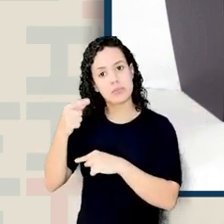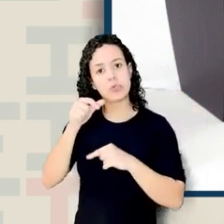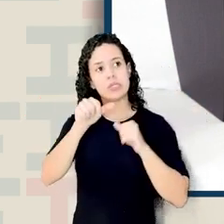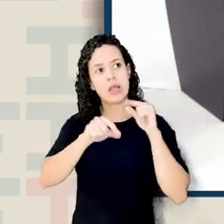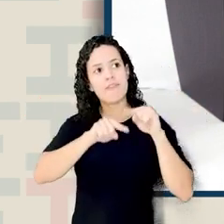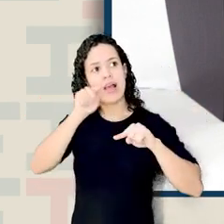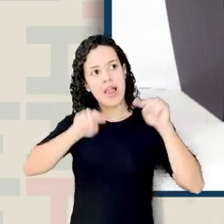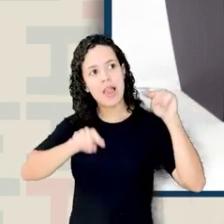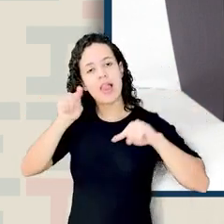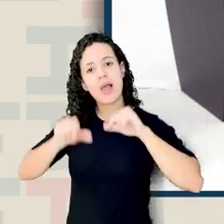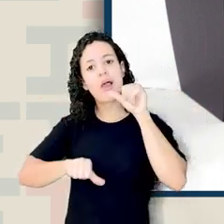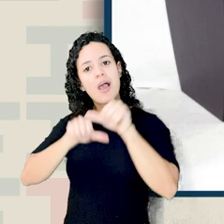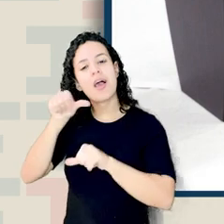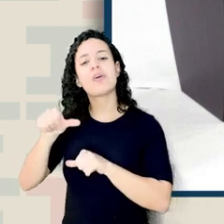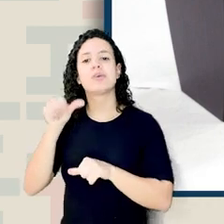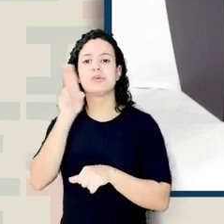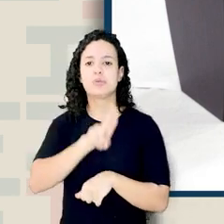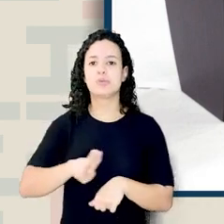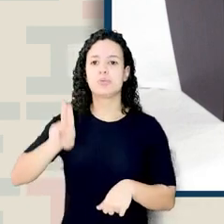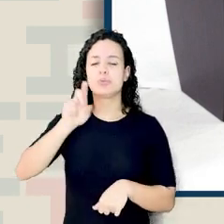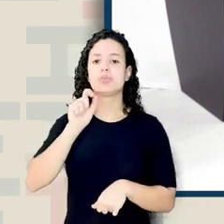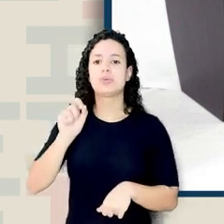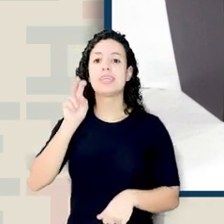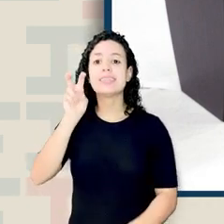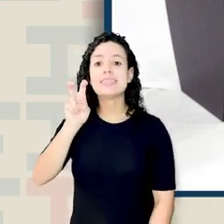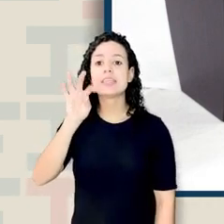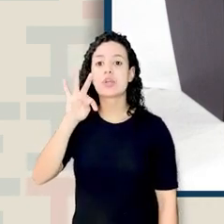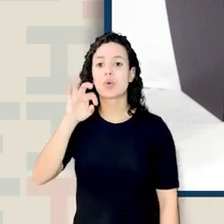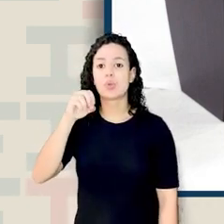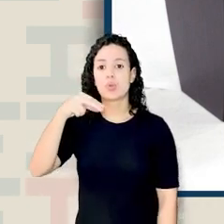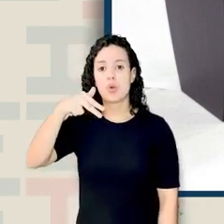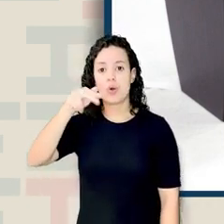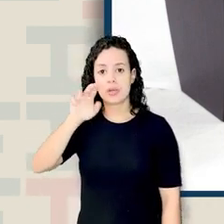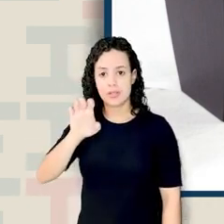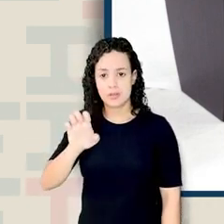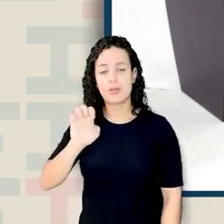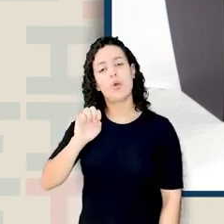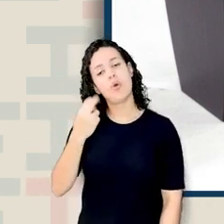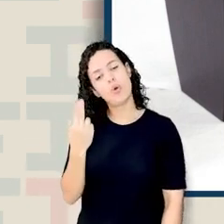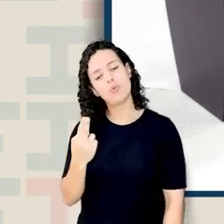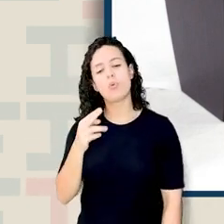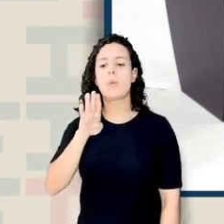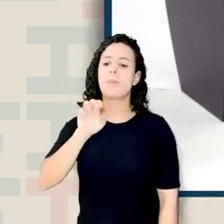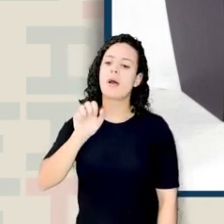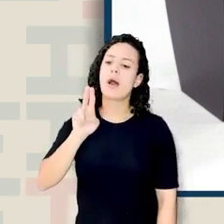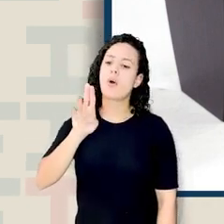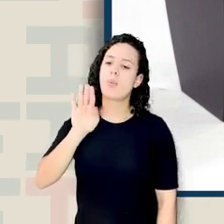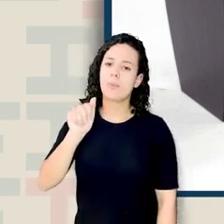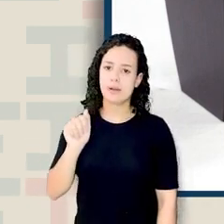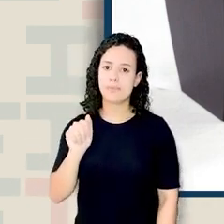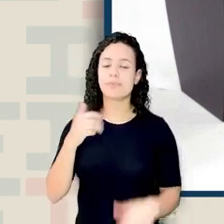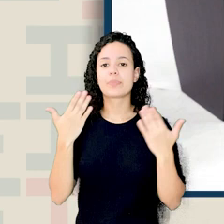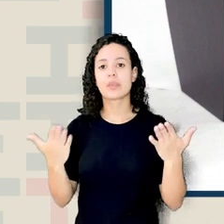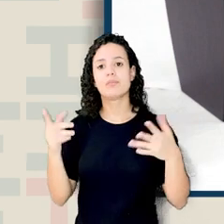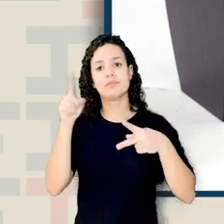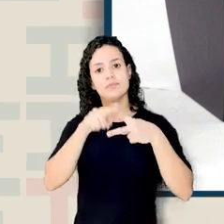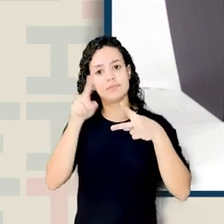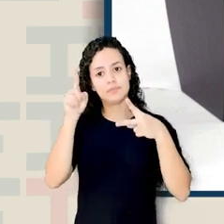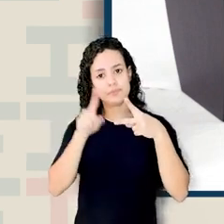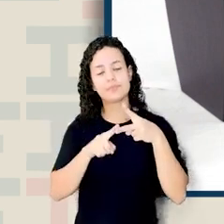variações, tendo o uso do 5 toques, ou toque de baobá. Então, nessas